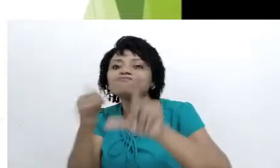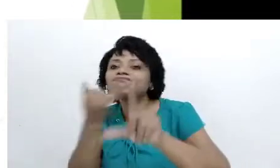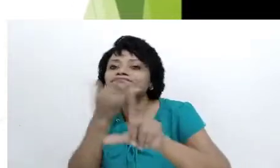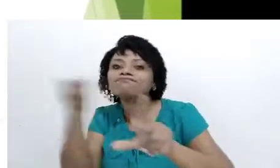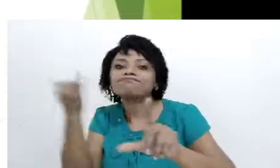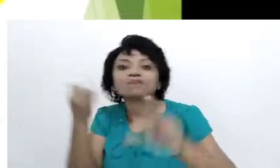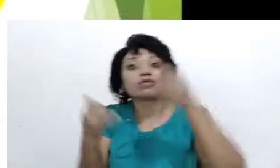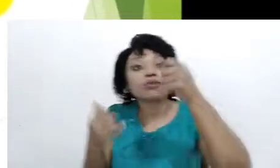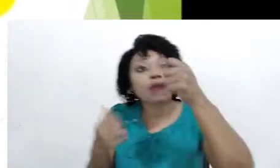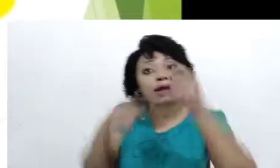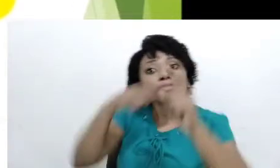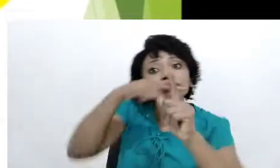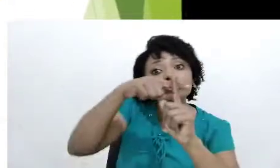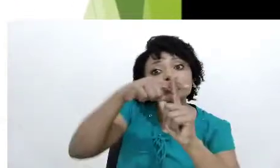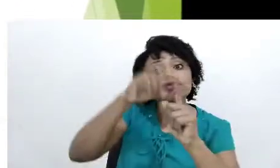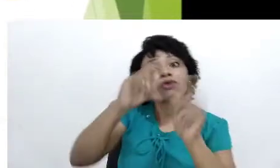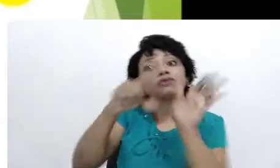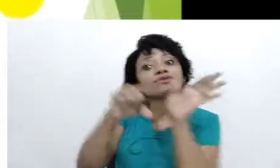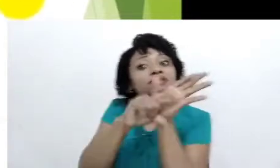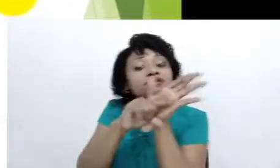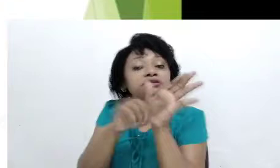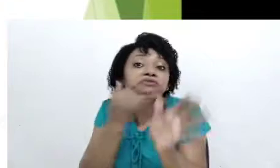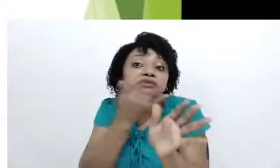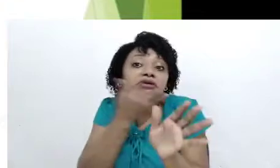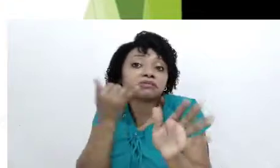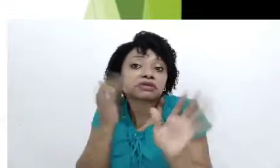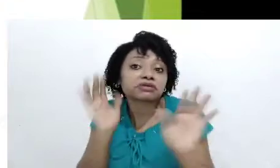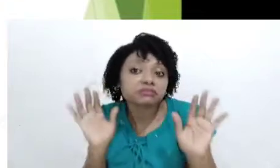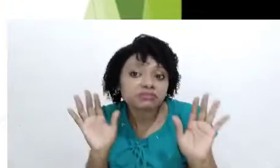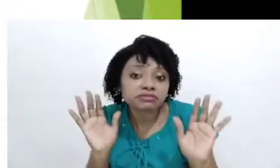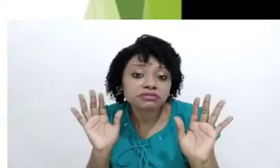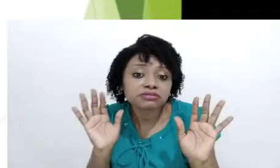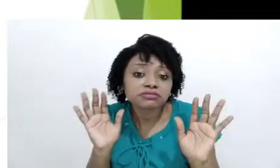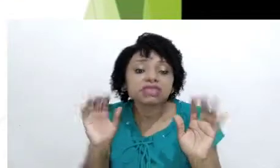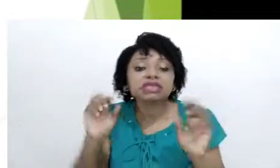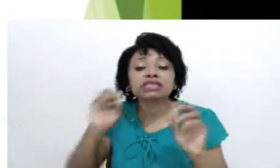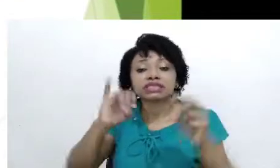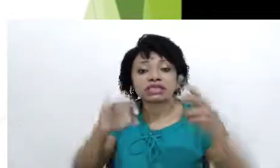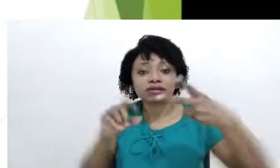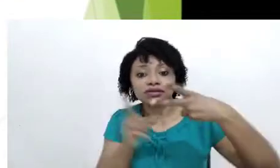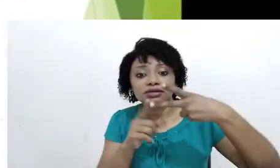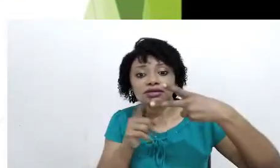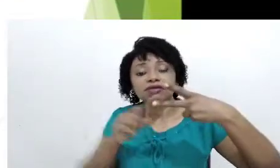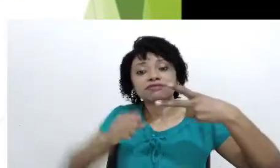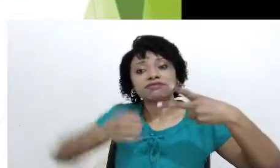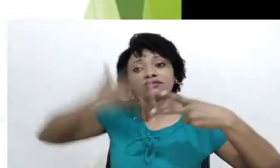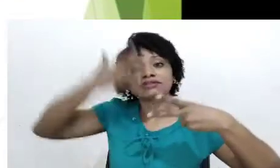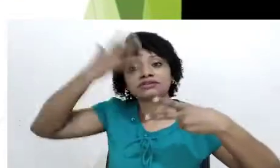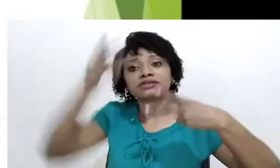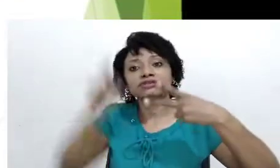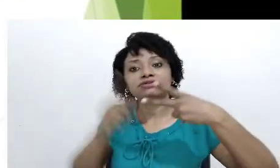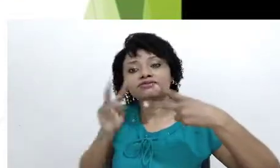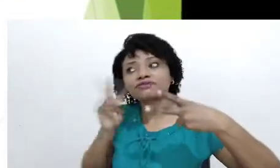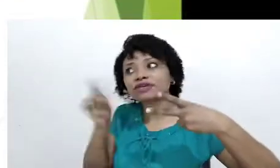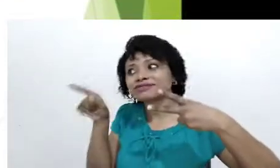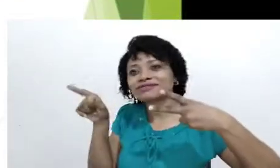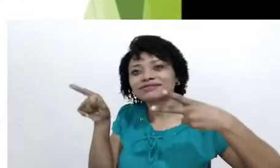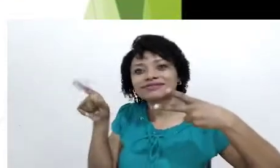cavidade para cima, ou com cavidade para baixo, vai depender do sinal da aceleração. E se a gente olhar para a